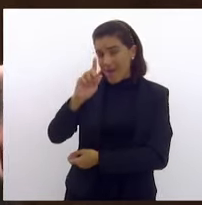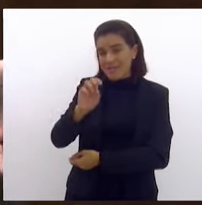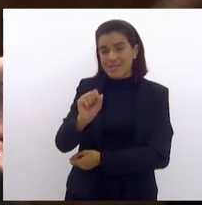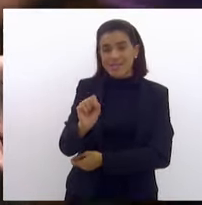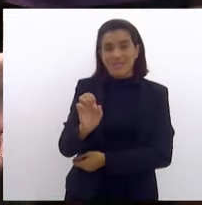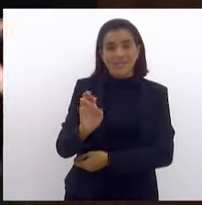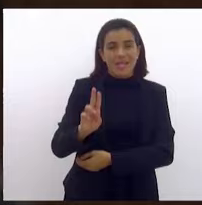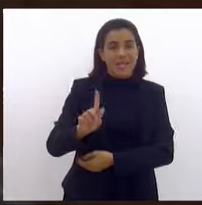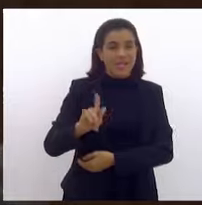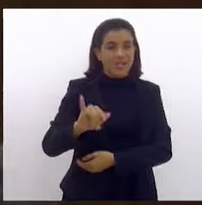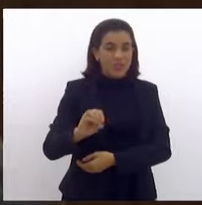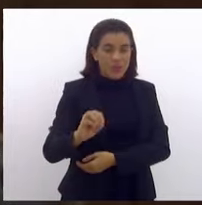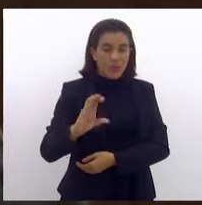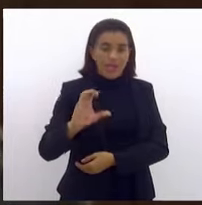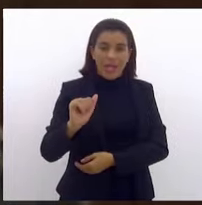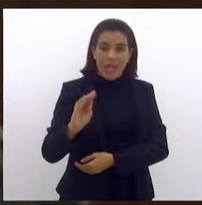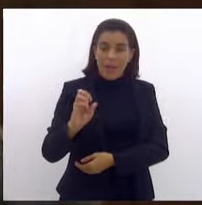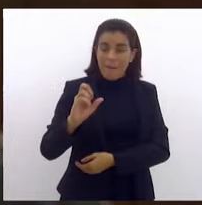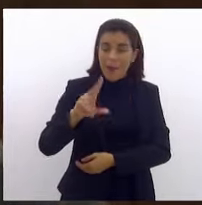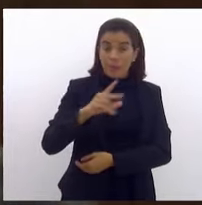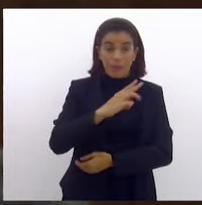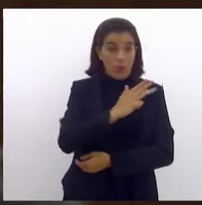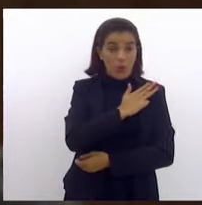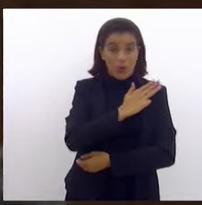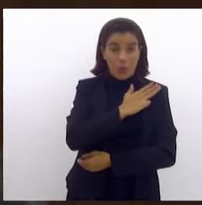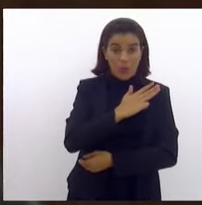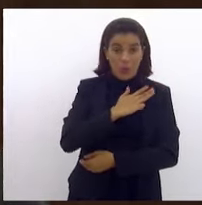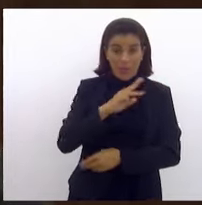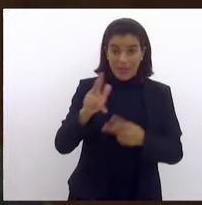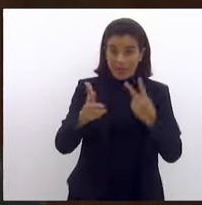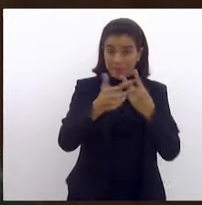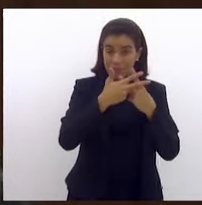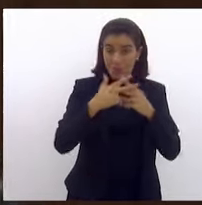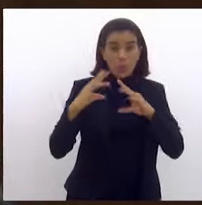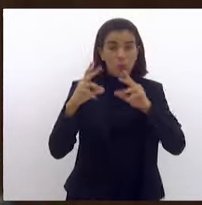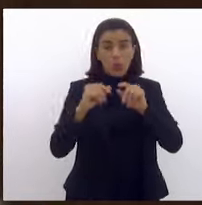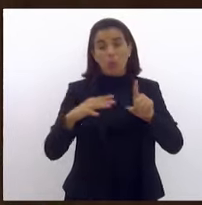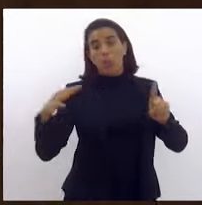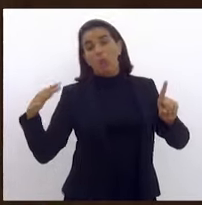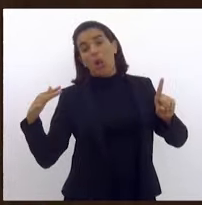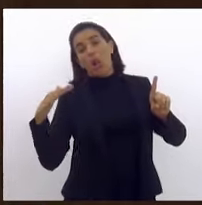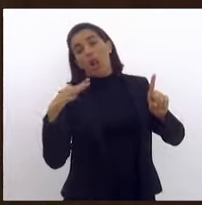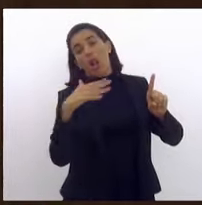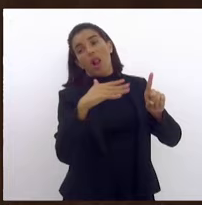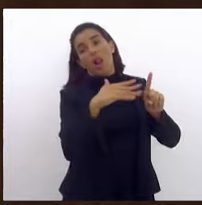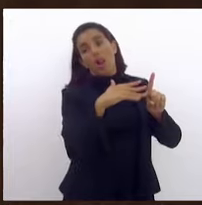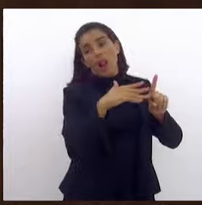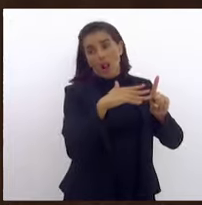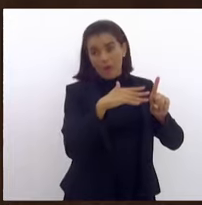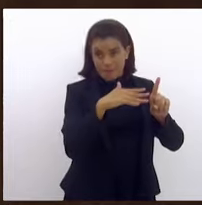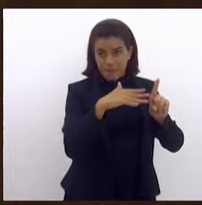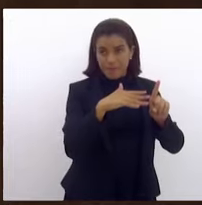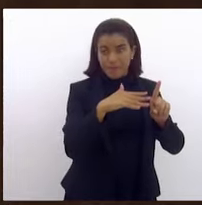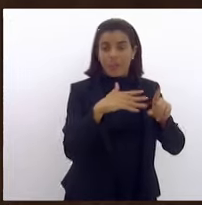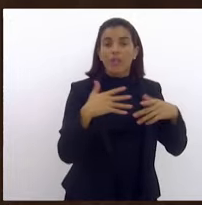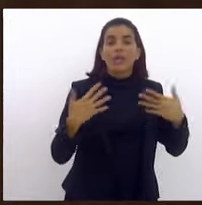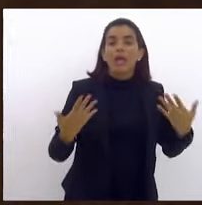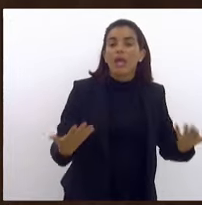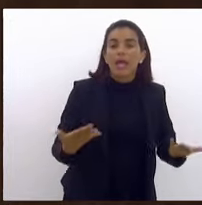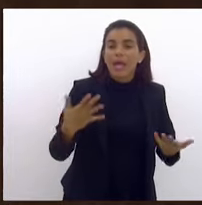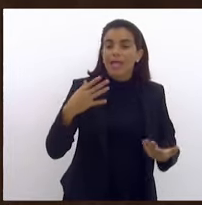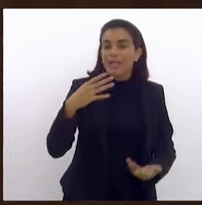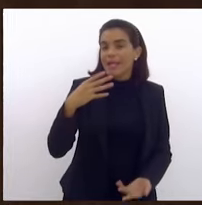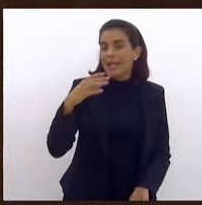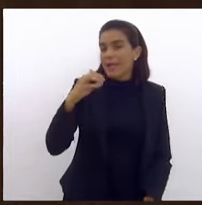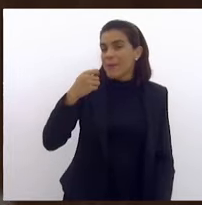esconde. Quando o Lula estava preso lá na cadeia, todo mundo estava lá do PT, diga-se de passagem, cadê o Eduardo